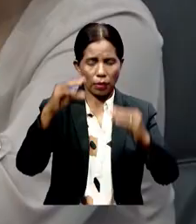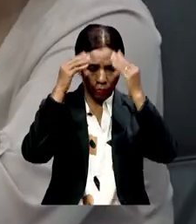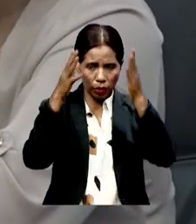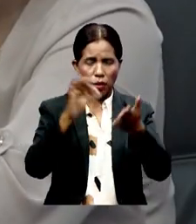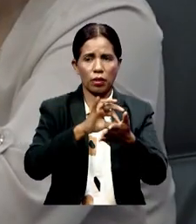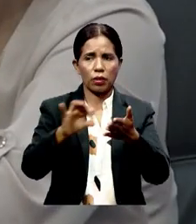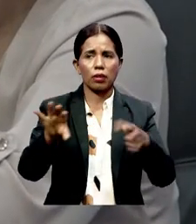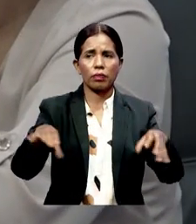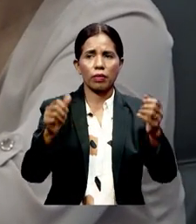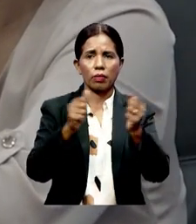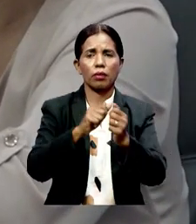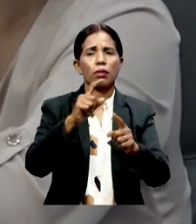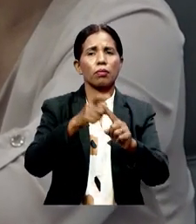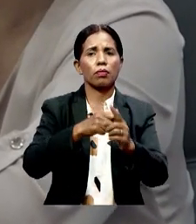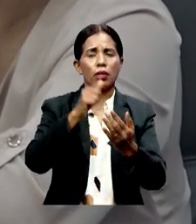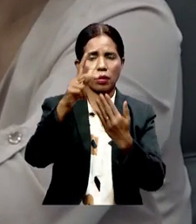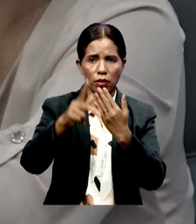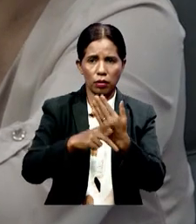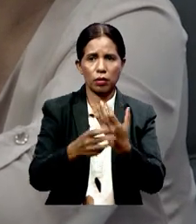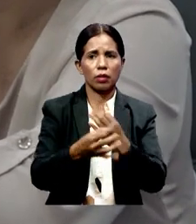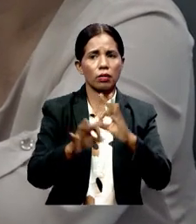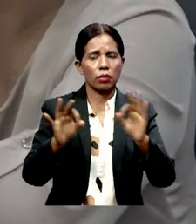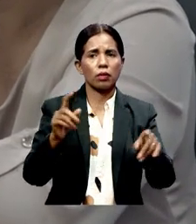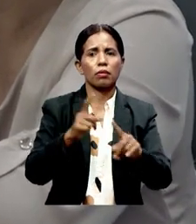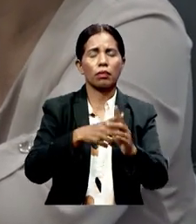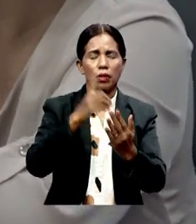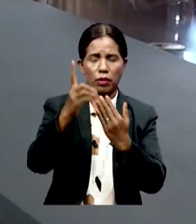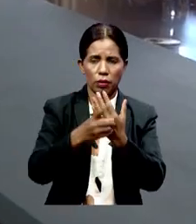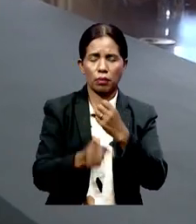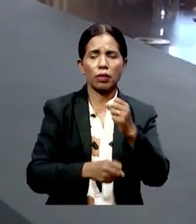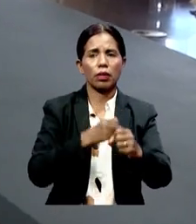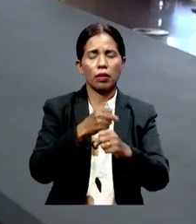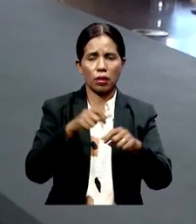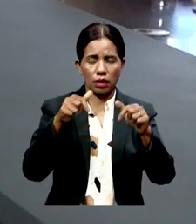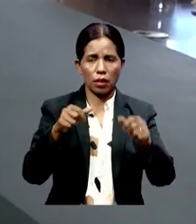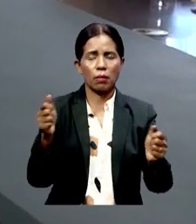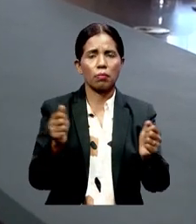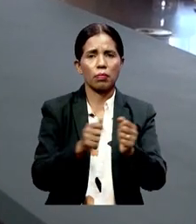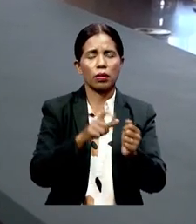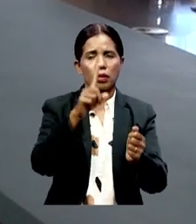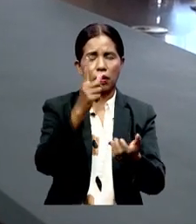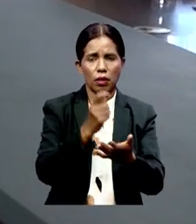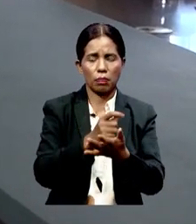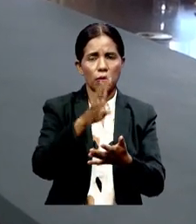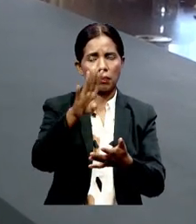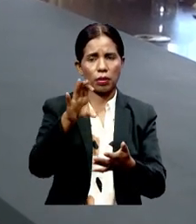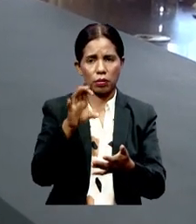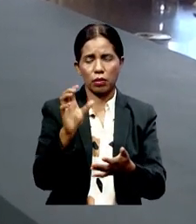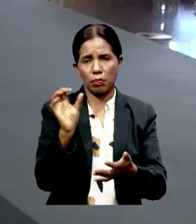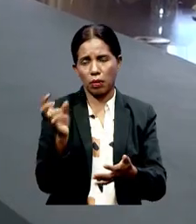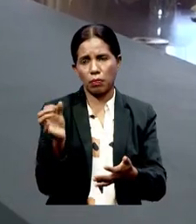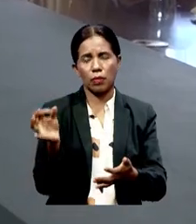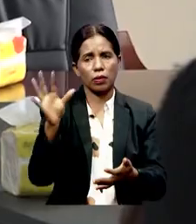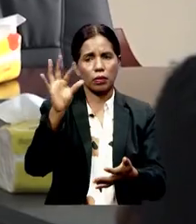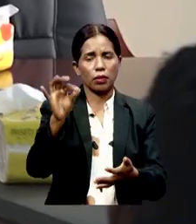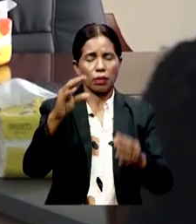una contrato iha fulan abril, no se remate iha dezembro tina ne hamutu krihunida tu satsia nulu resinsia, no iha professor walu